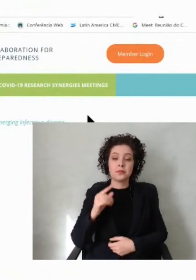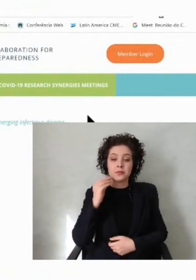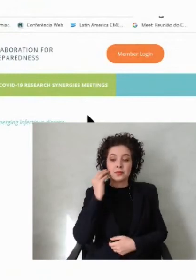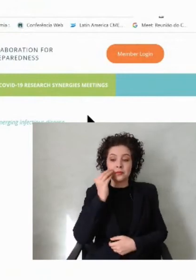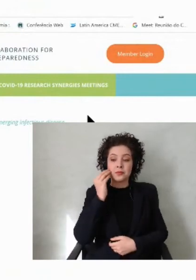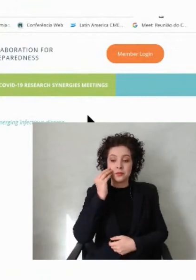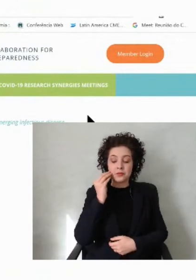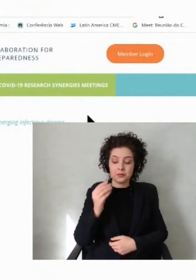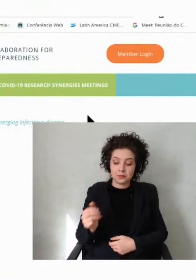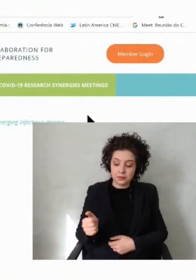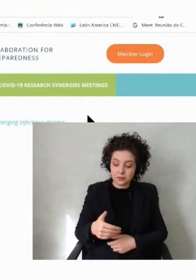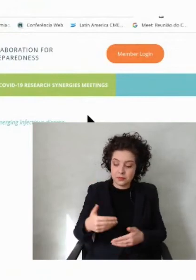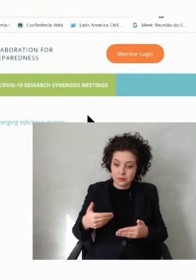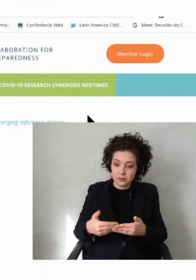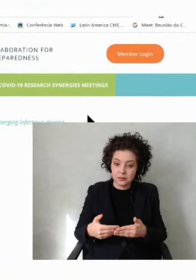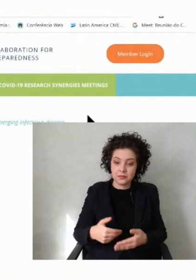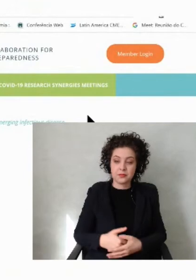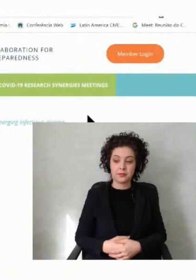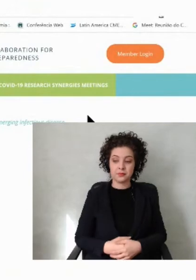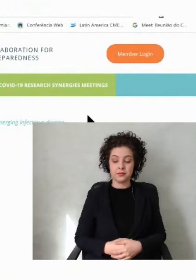recente